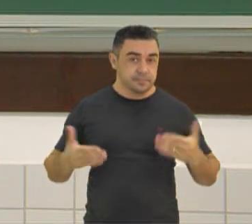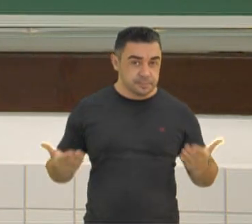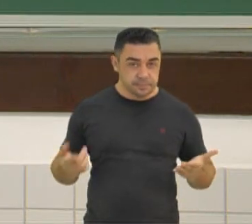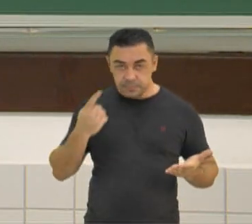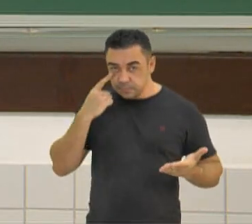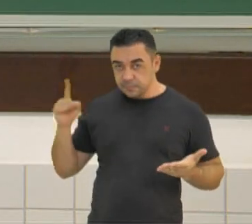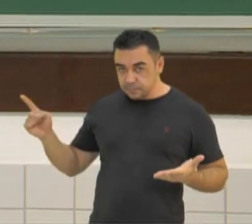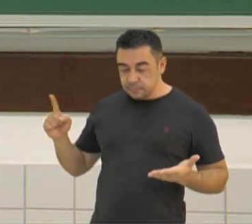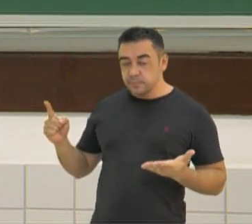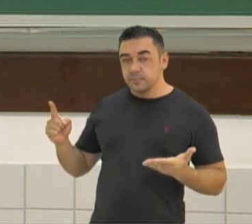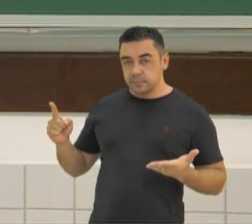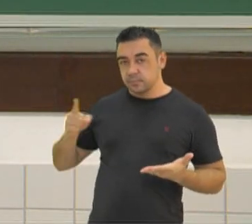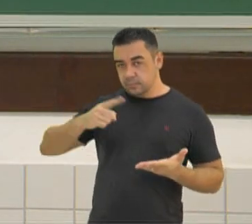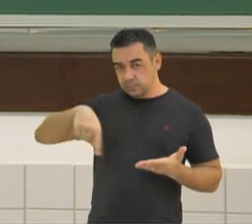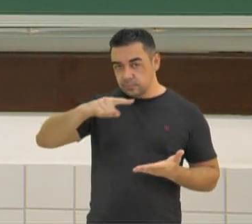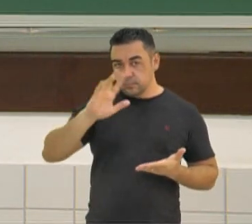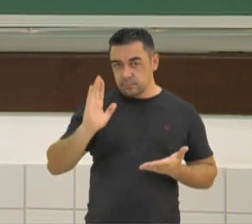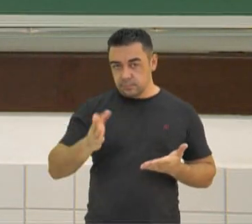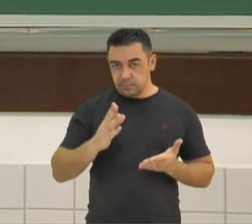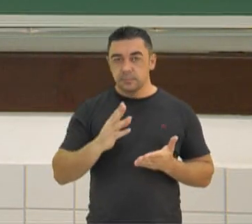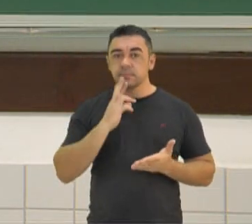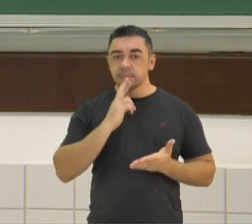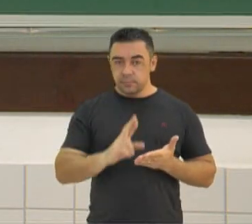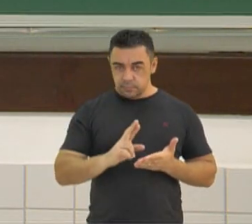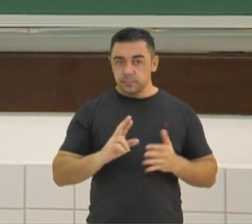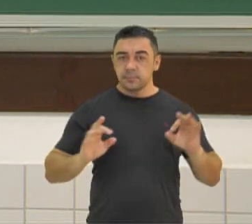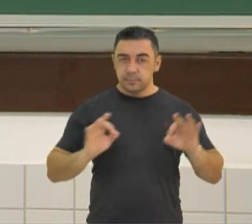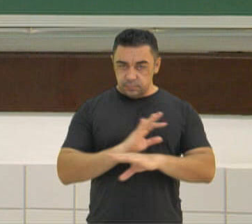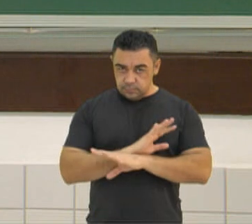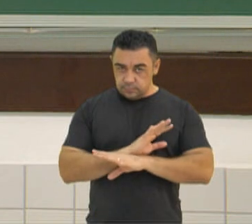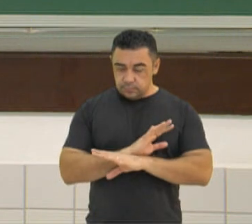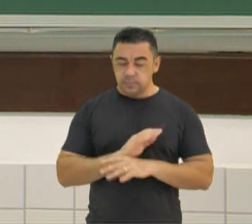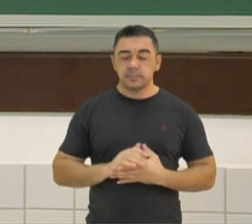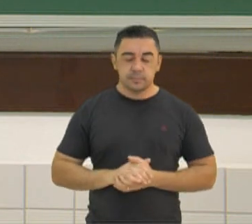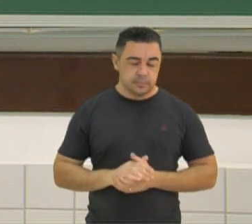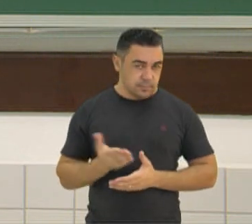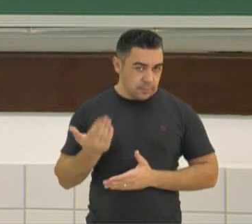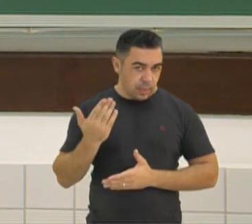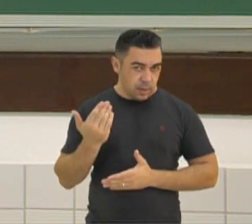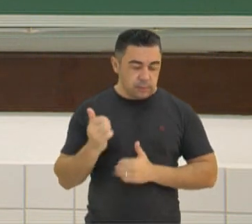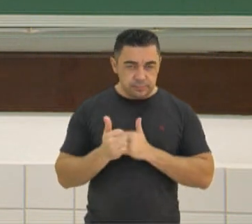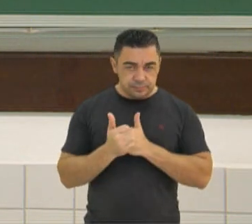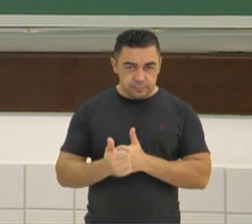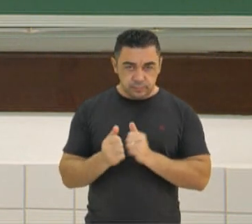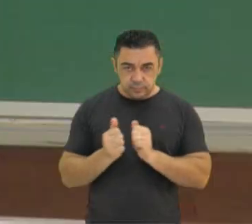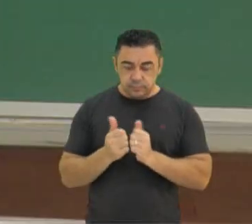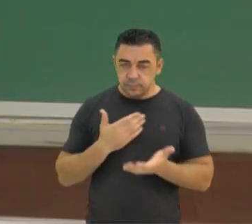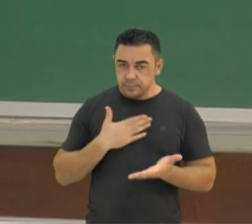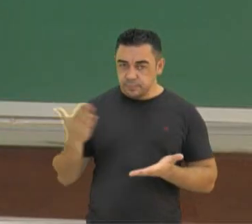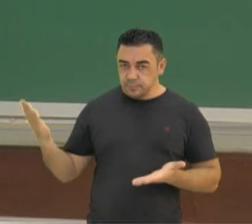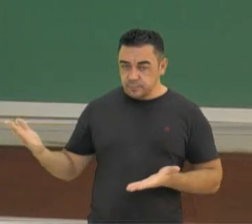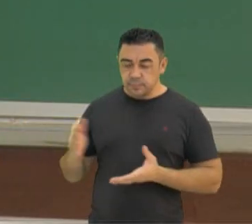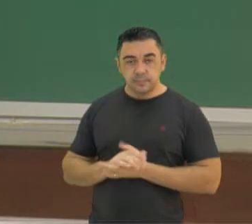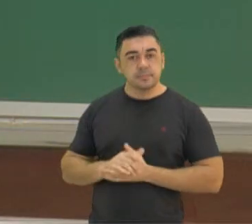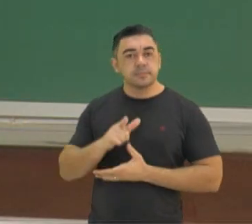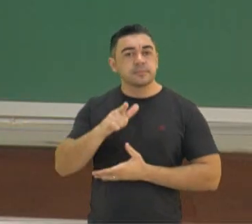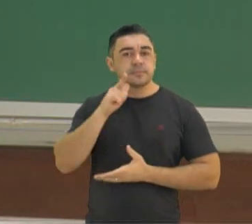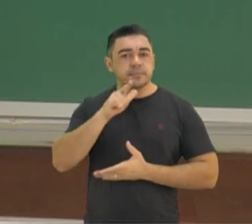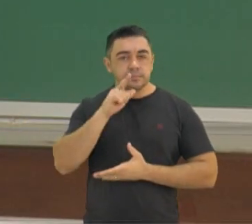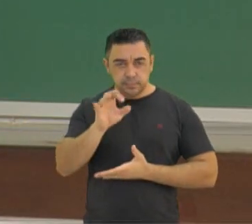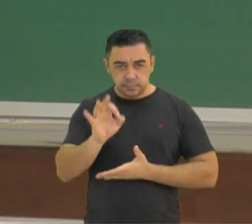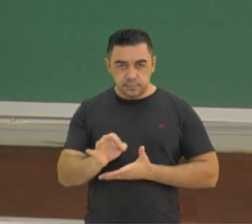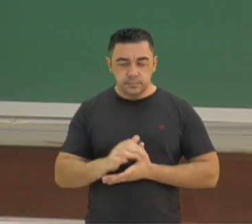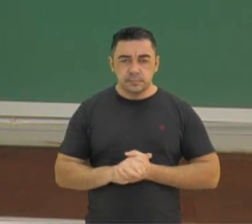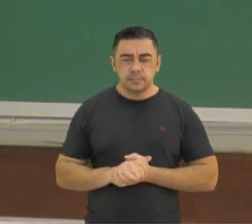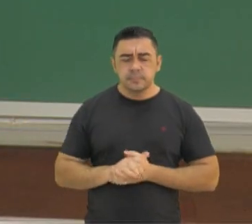Então vamos lá, turma, espero que todos anotaram já a questão, já resolveram. Então acompanhe aqui a solução dela. Vamos ver se vocês acertaram essa questão,